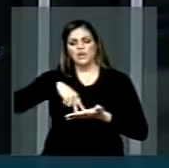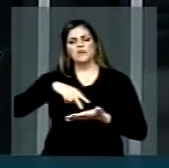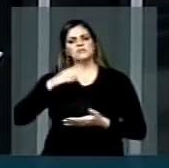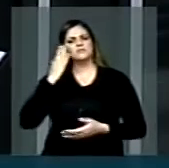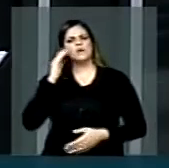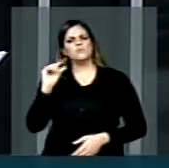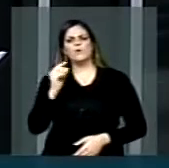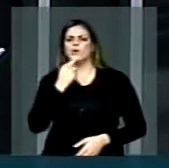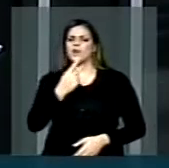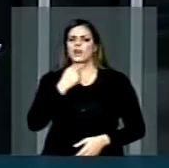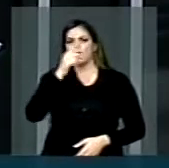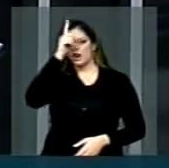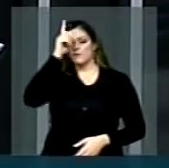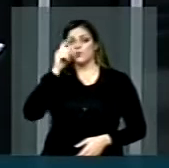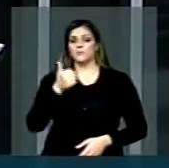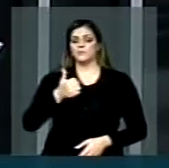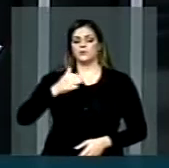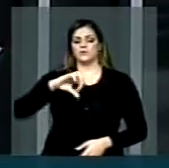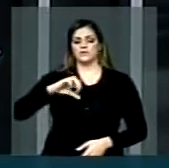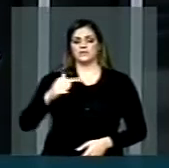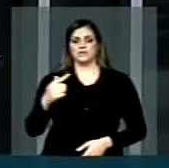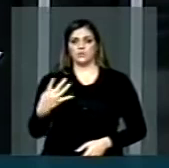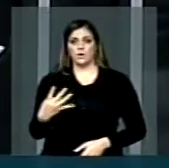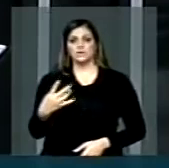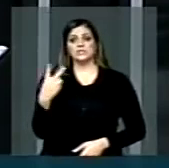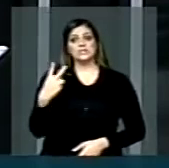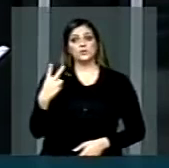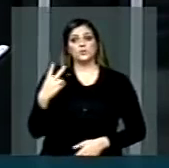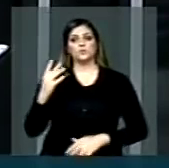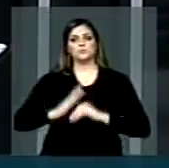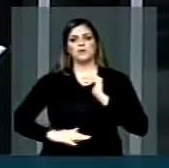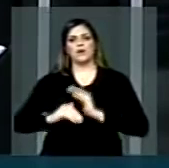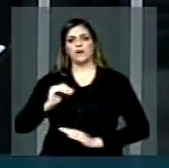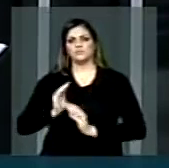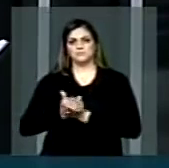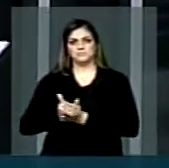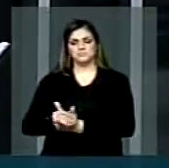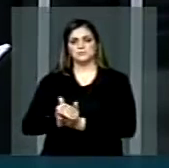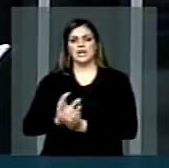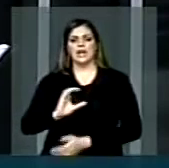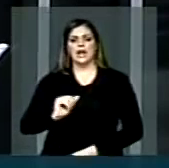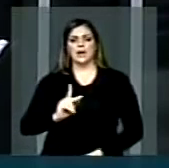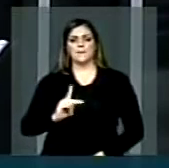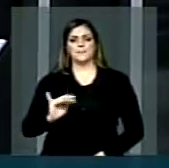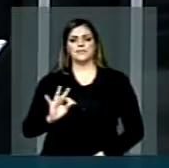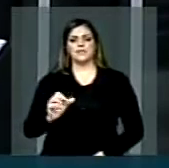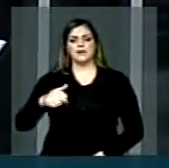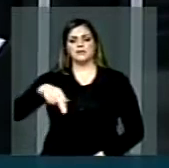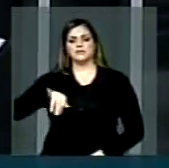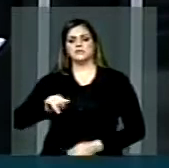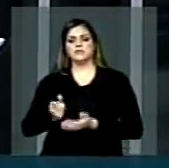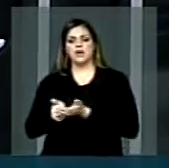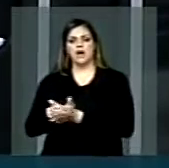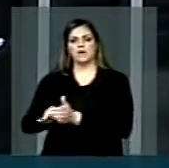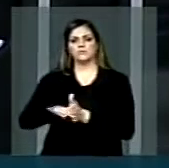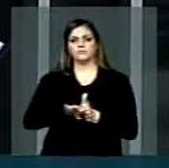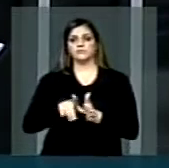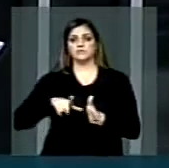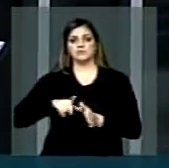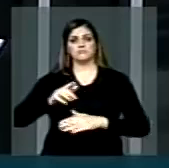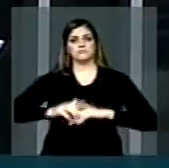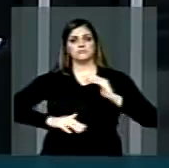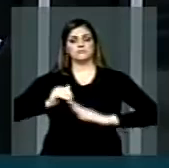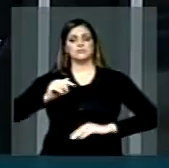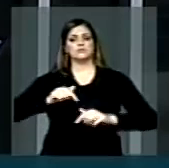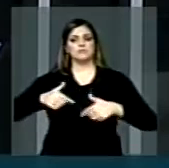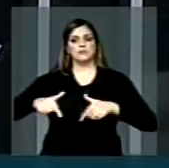No ano de 1874, foi nomeado segundo prático da Capitania dos Portos. Seu serviço era ancorar o navio com segurança,